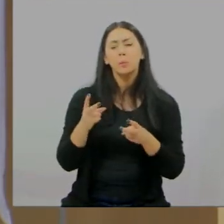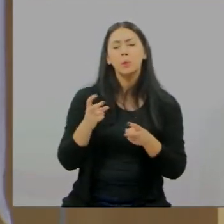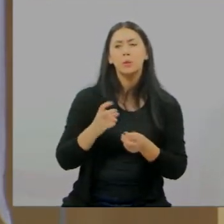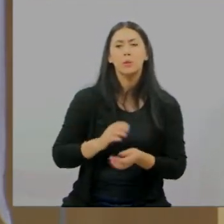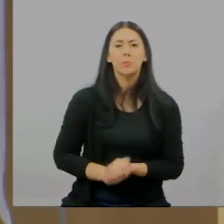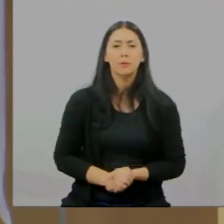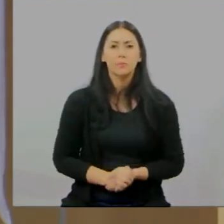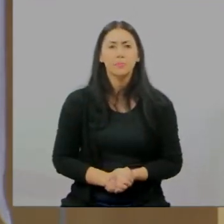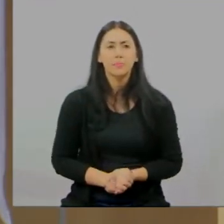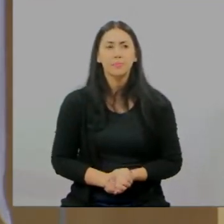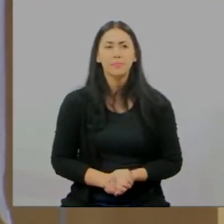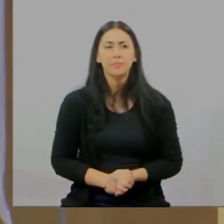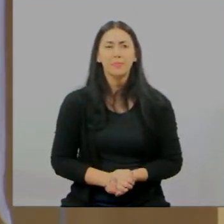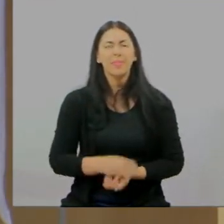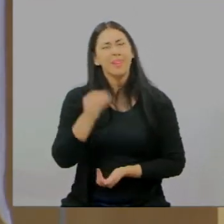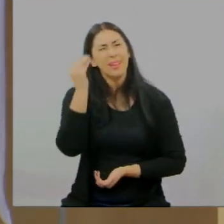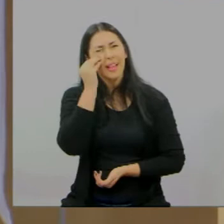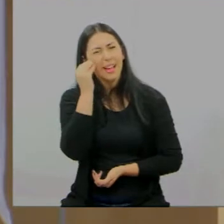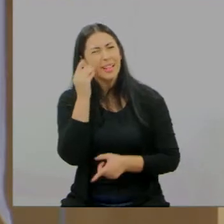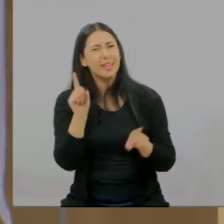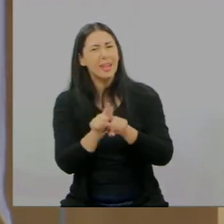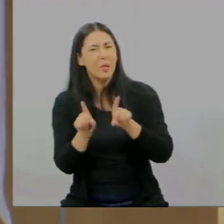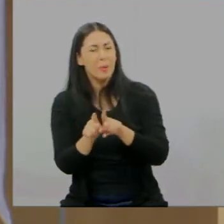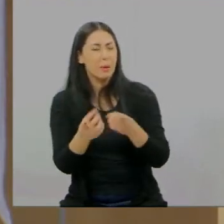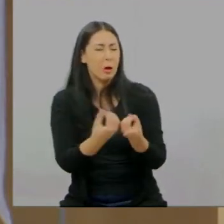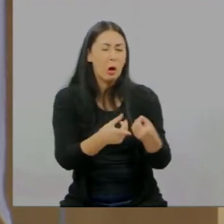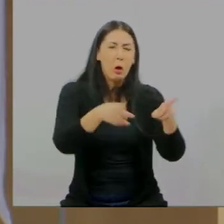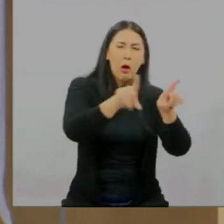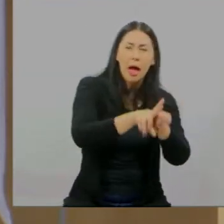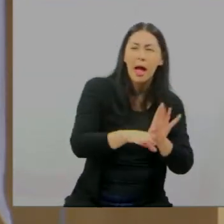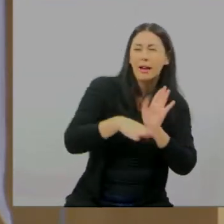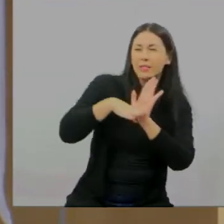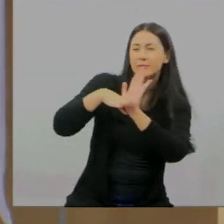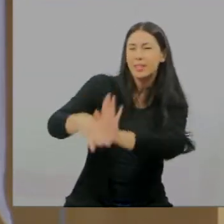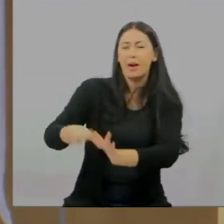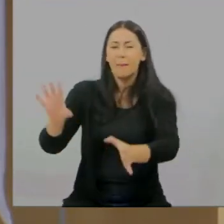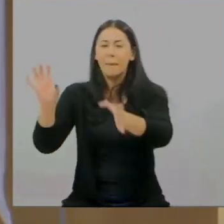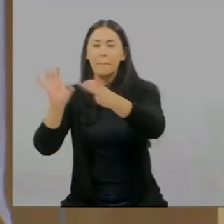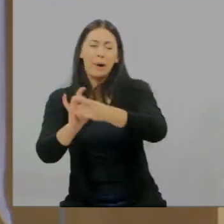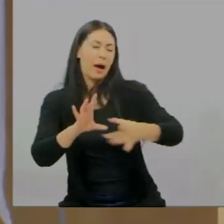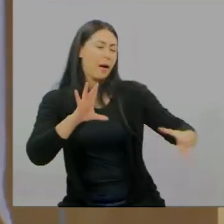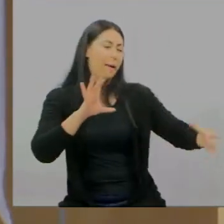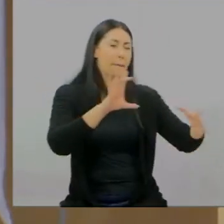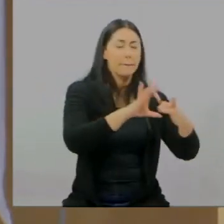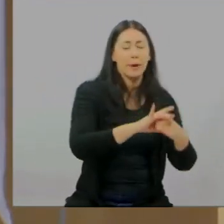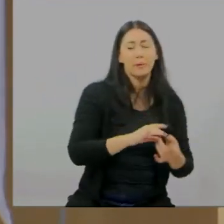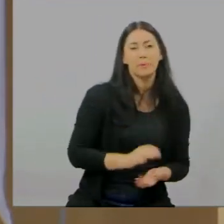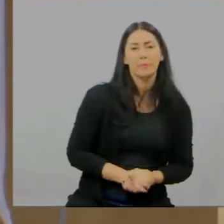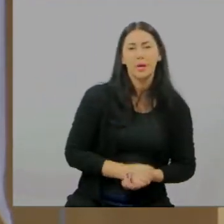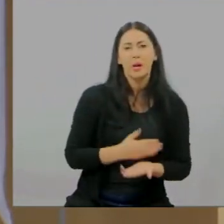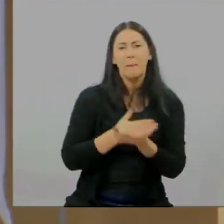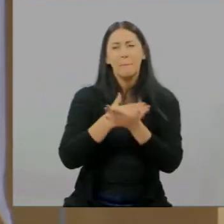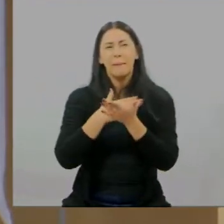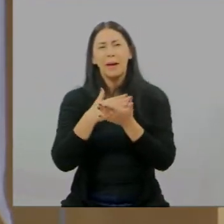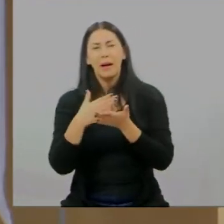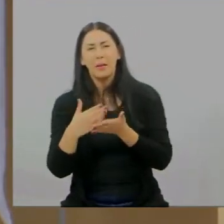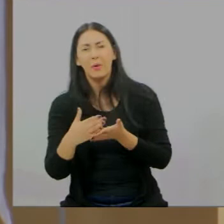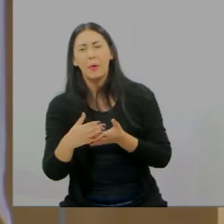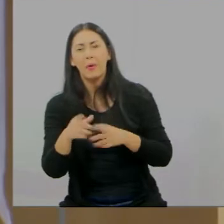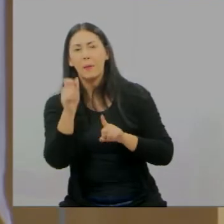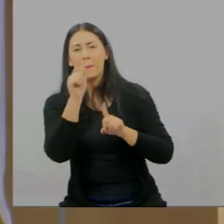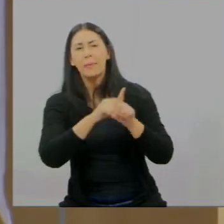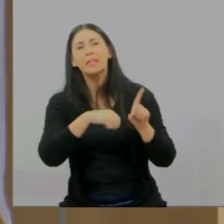está tentando também reconciliar, ajudar. E eu sempre defendi, desde março de